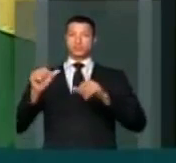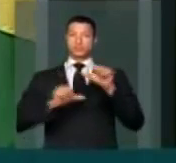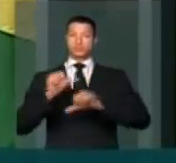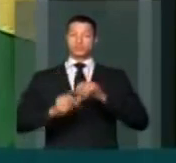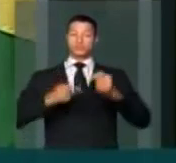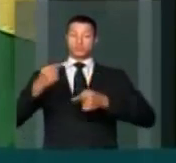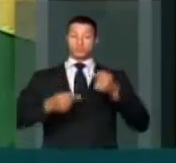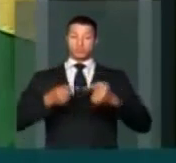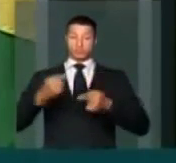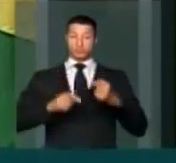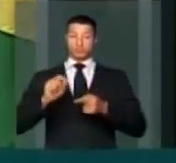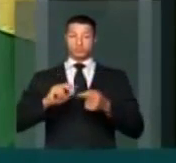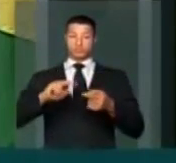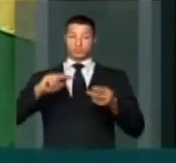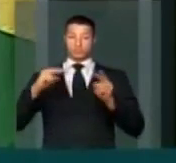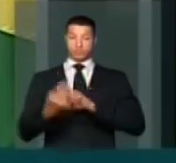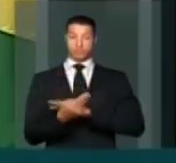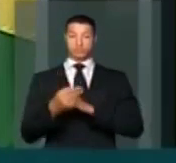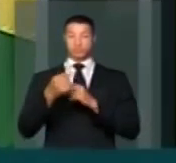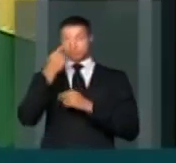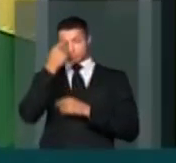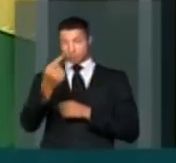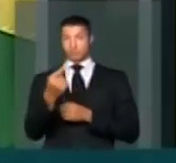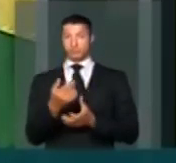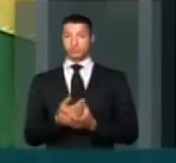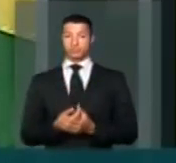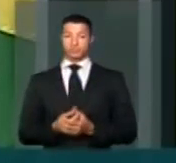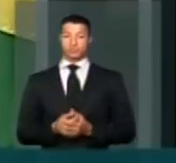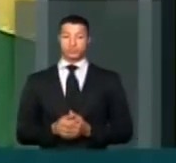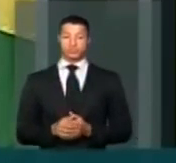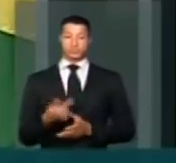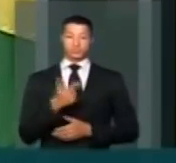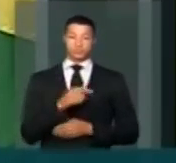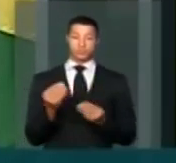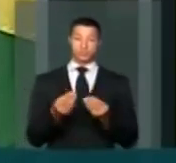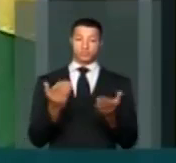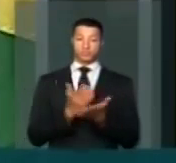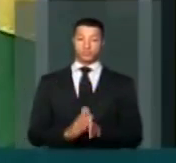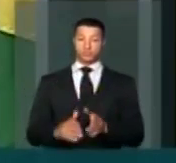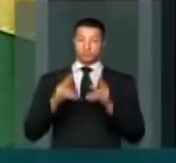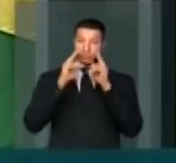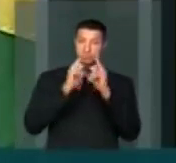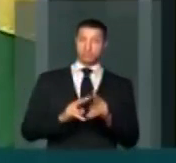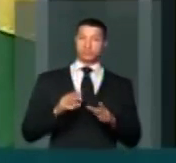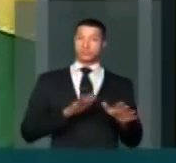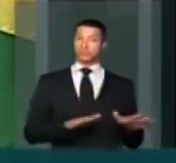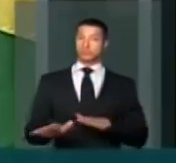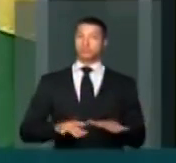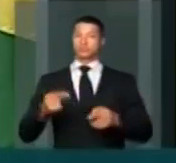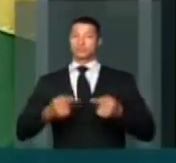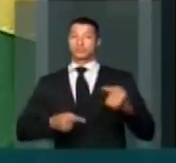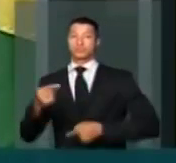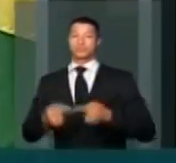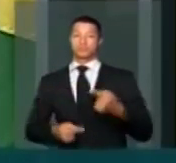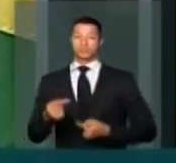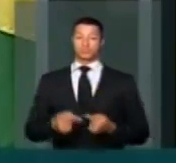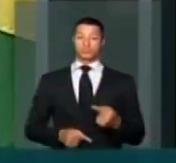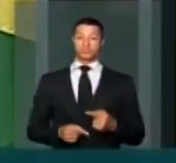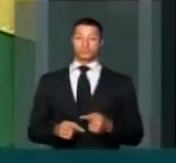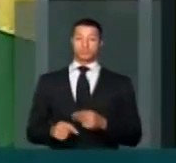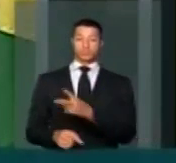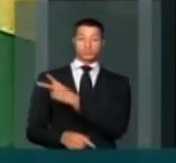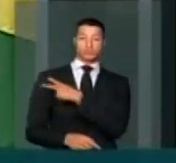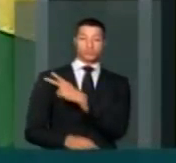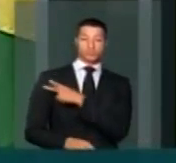políticas e econômicas que contradizem seu ideário de campanha. Não há como fechar os olhos para o comportamento político errático da